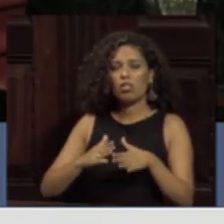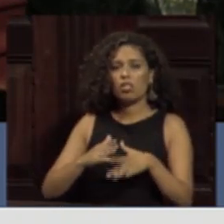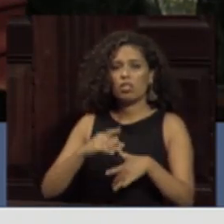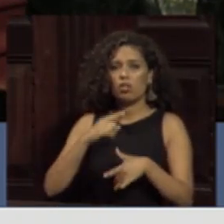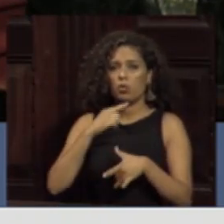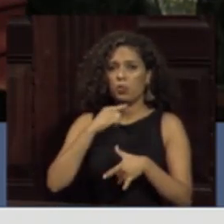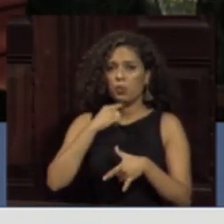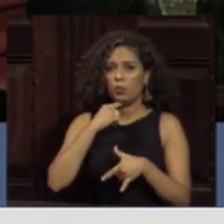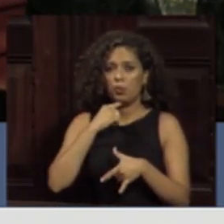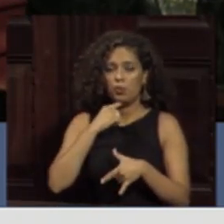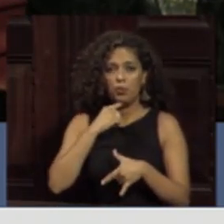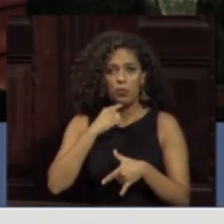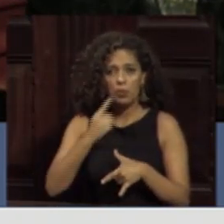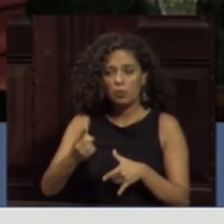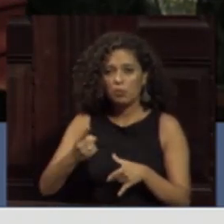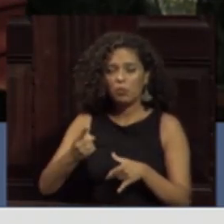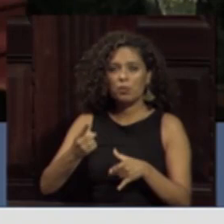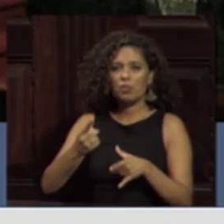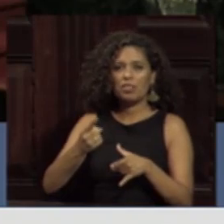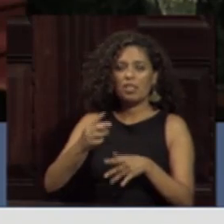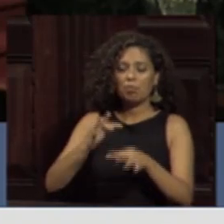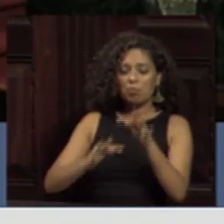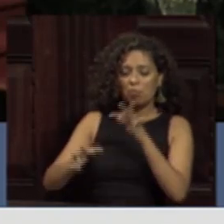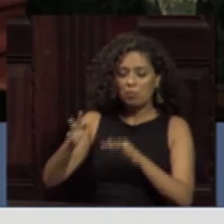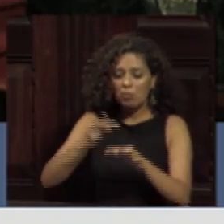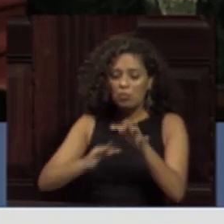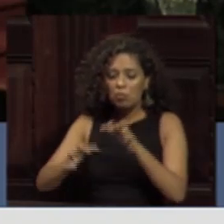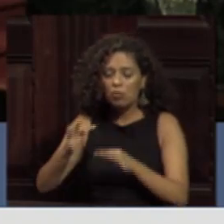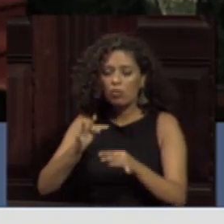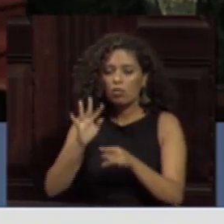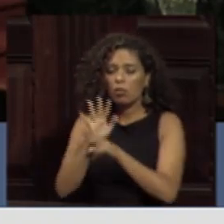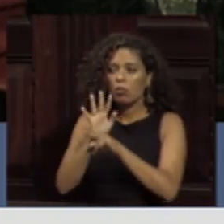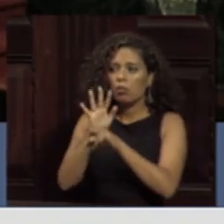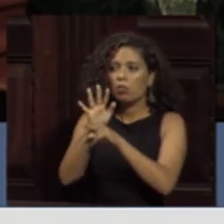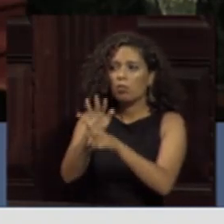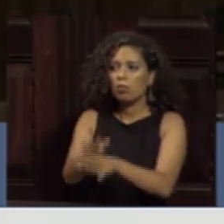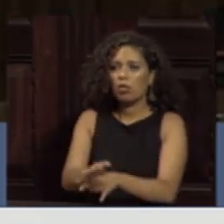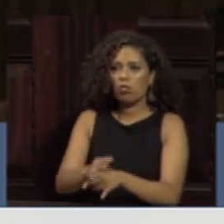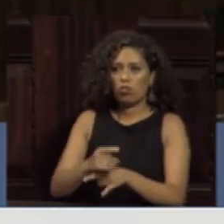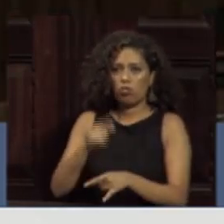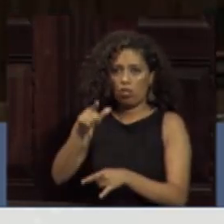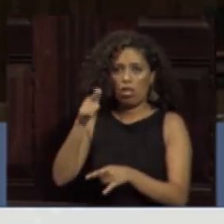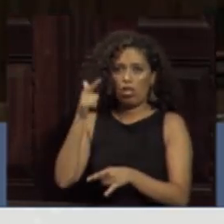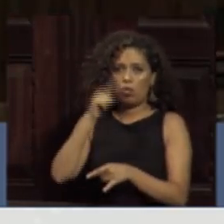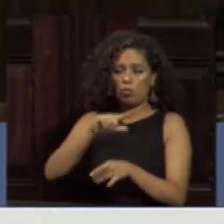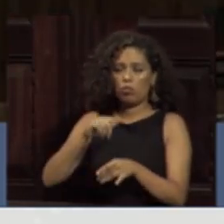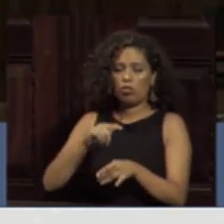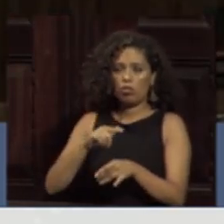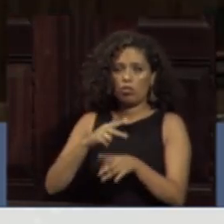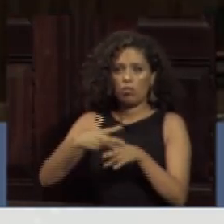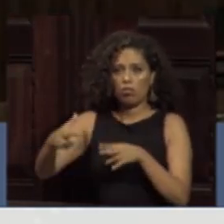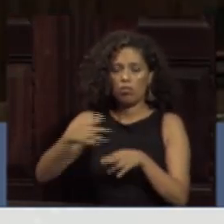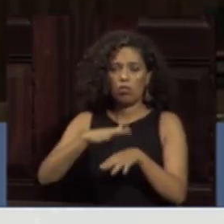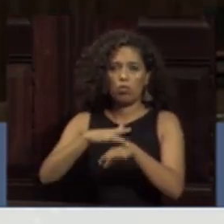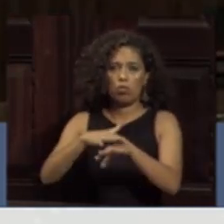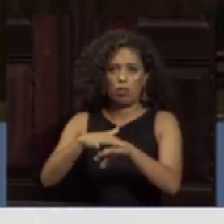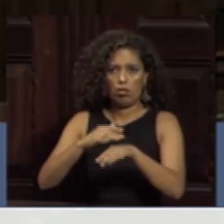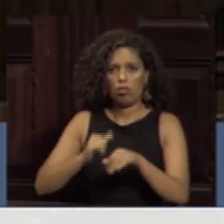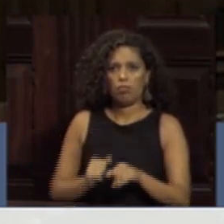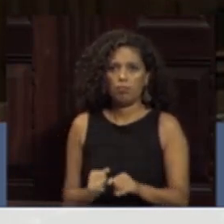que o tratamento seja curativo e passe a ser paliativo. Sendo